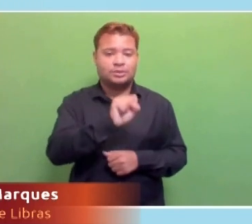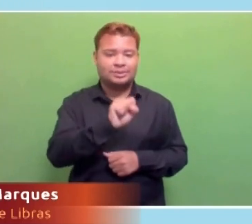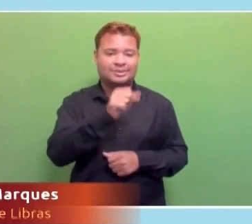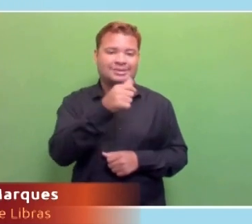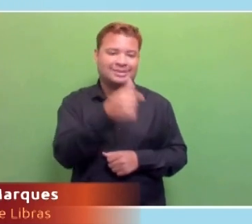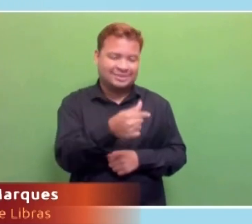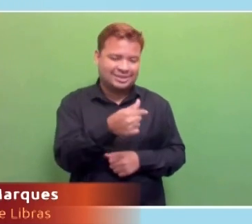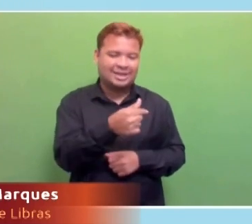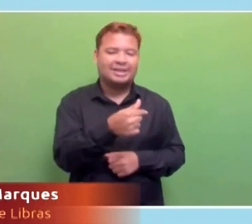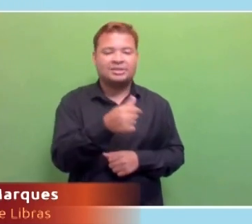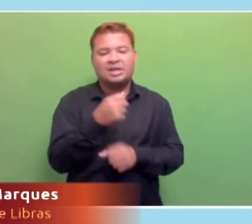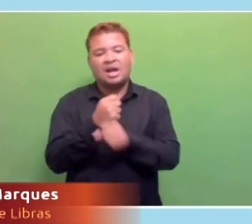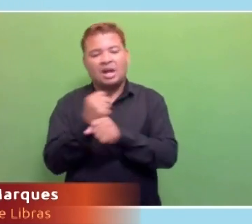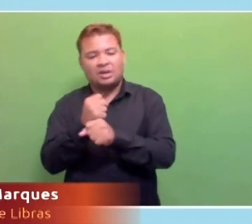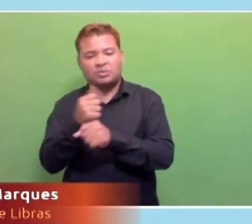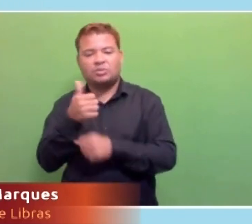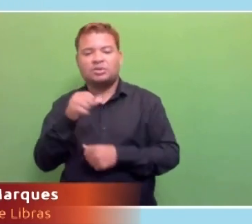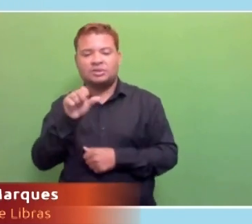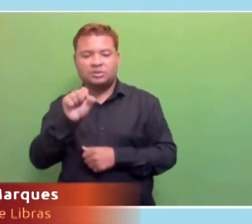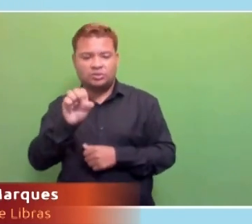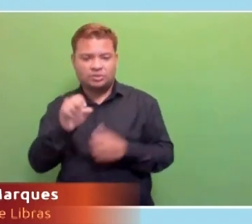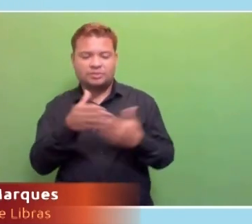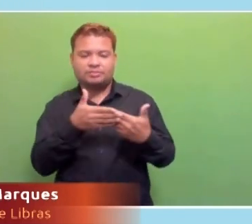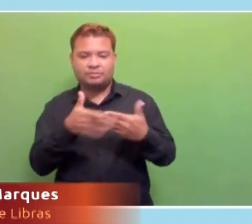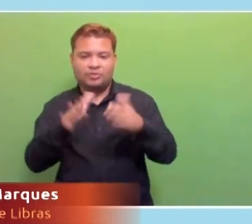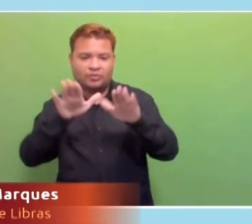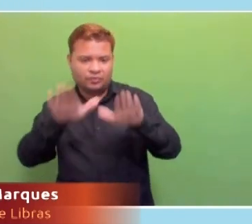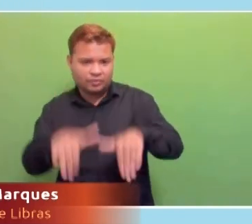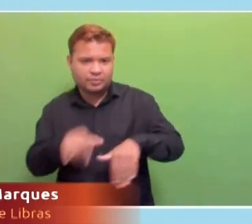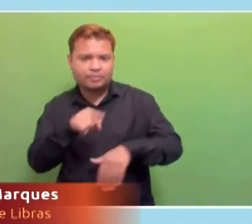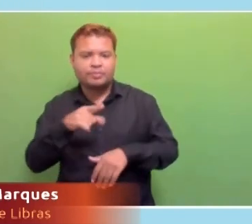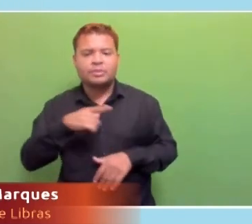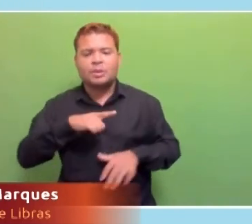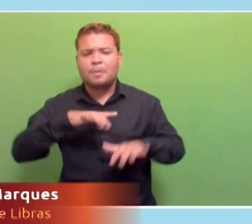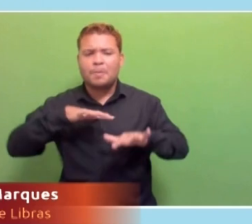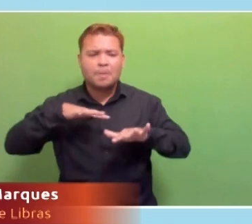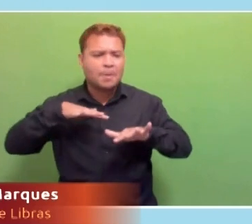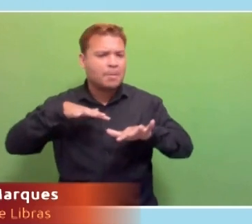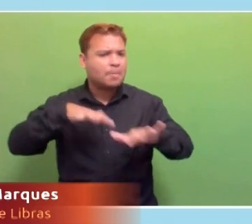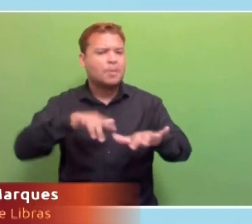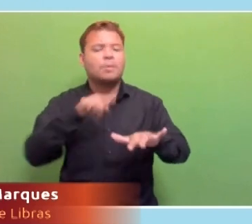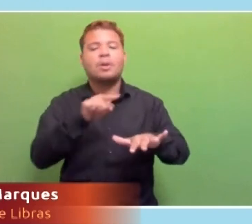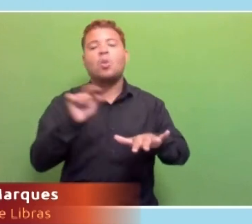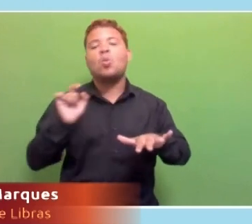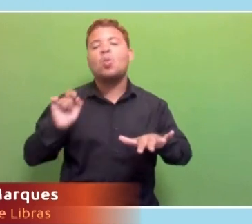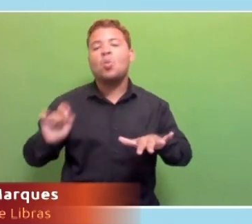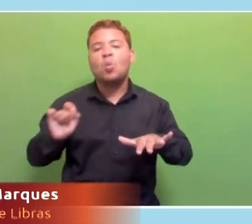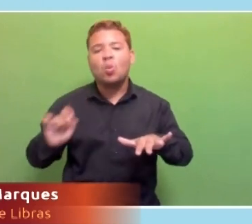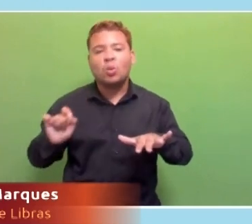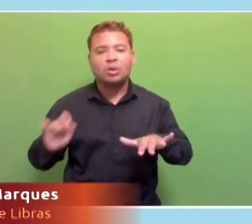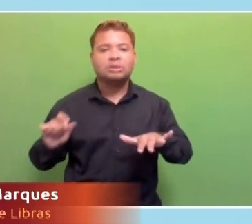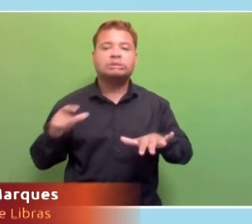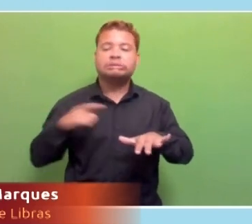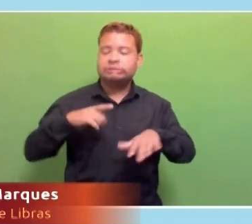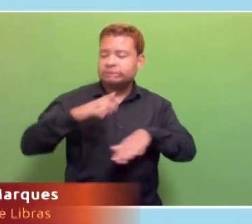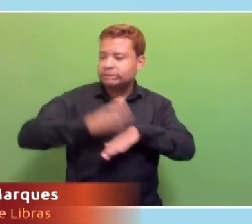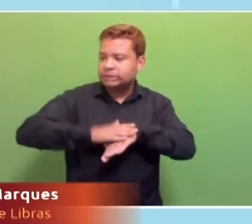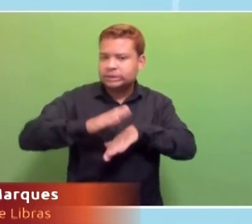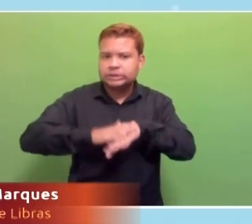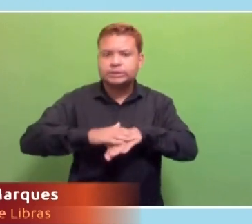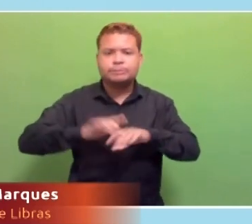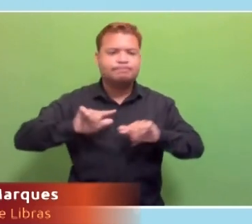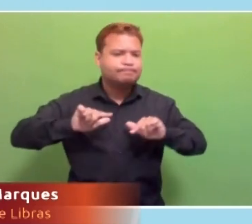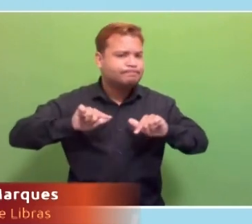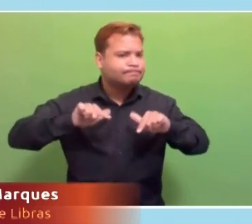80, na qual os movimentos também recorrem a uma série de medidas com o uso